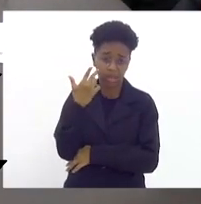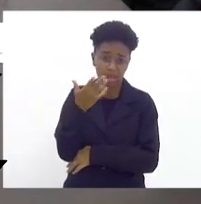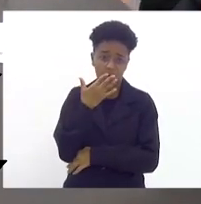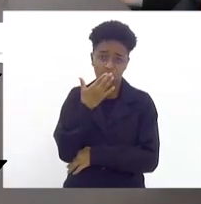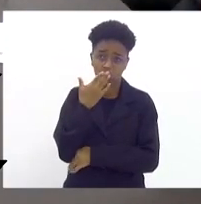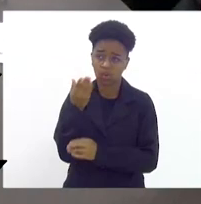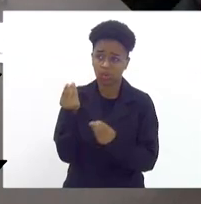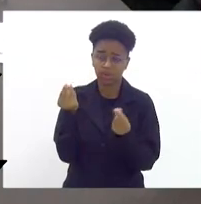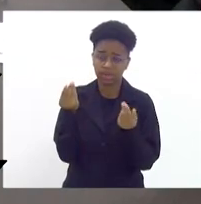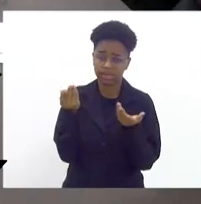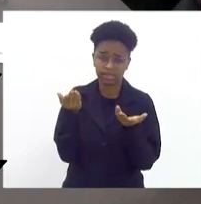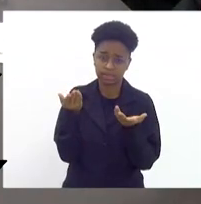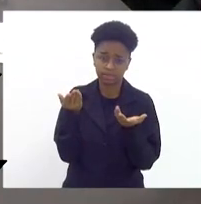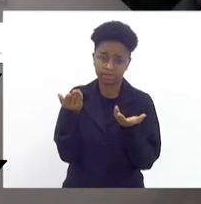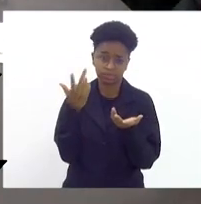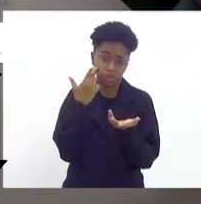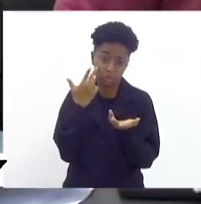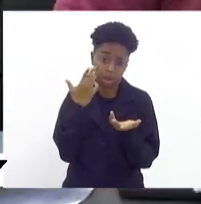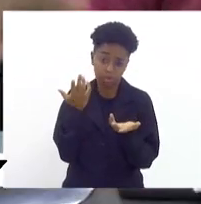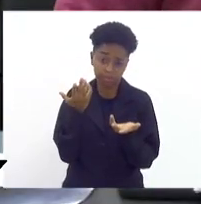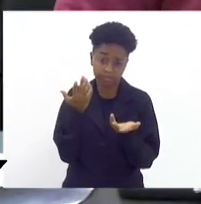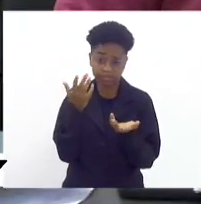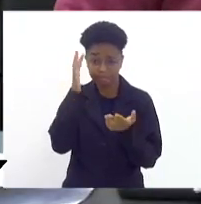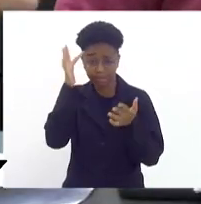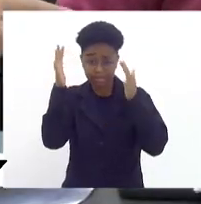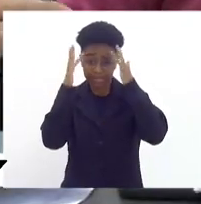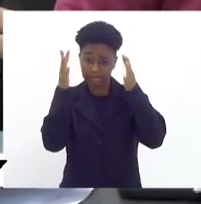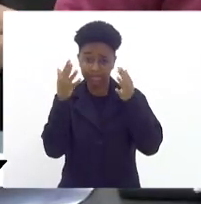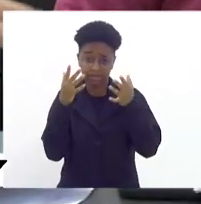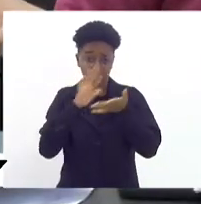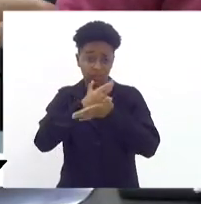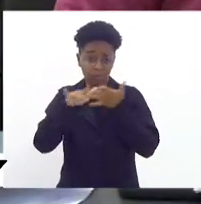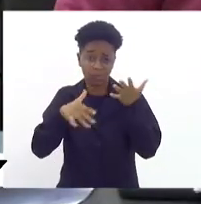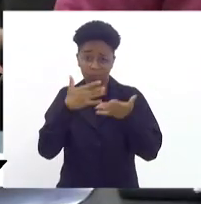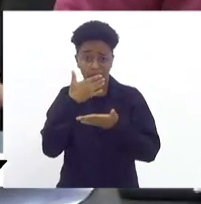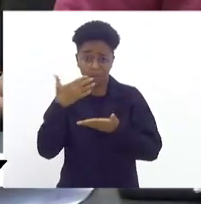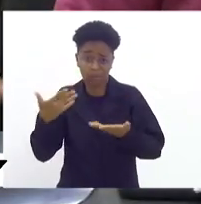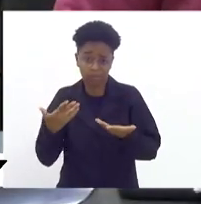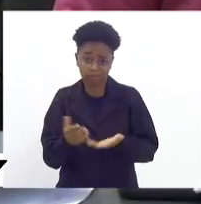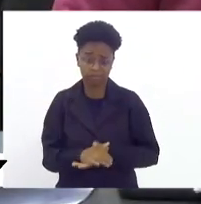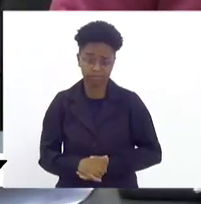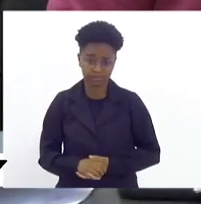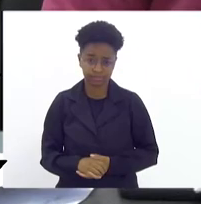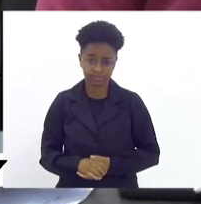Né? Normal que fará de multicolorida.